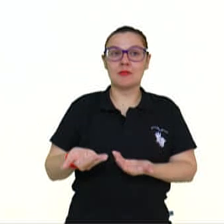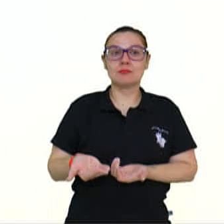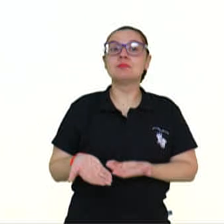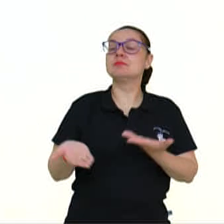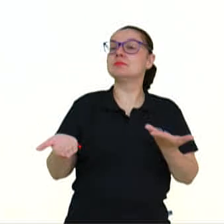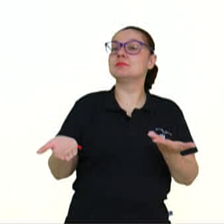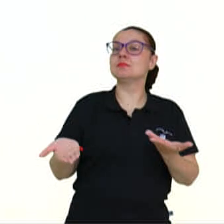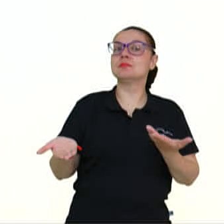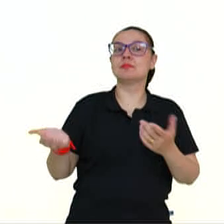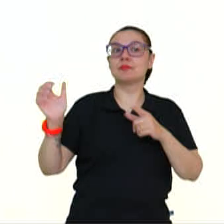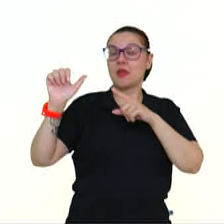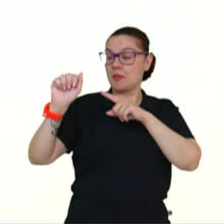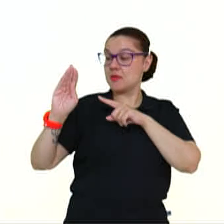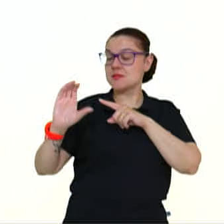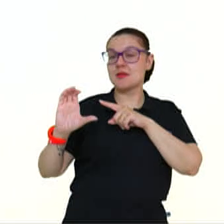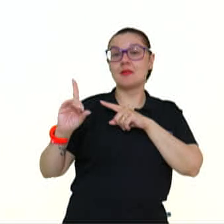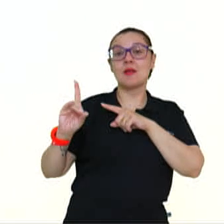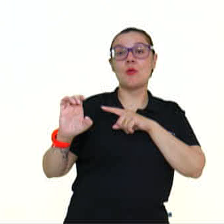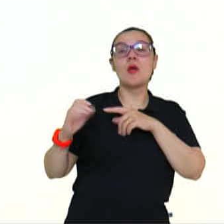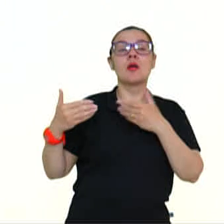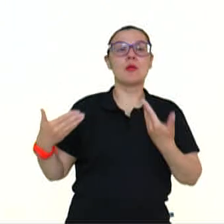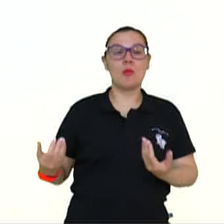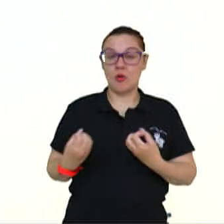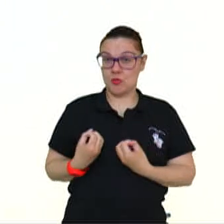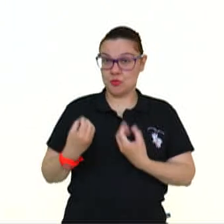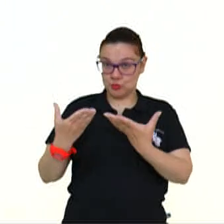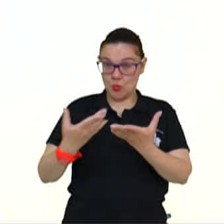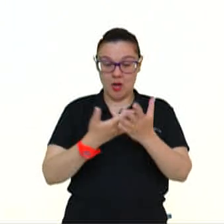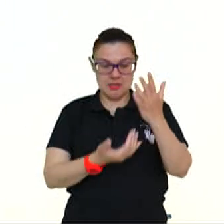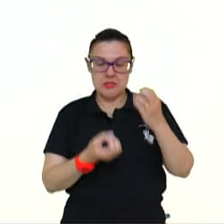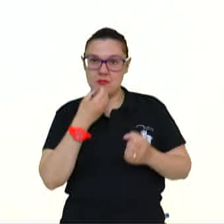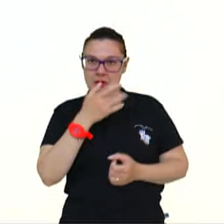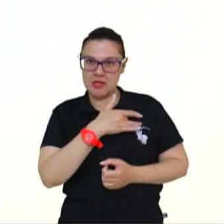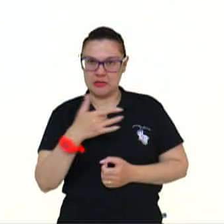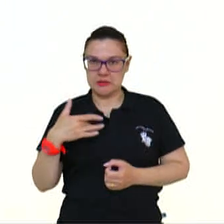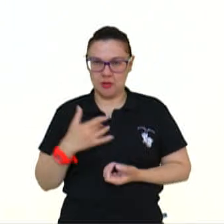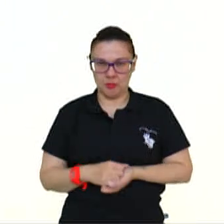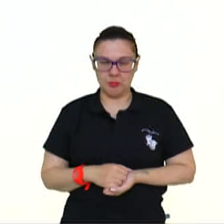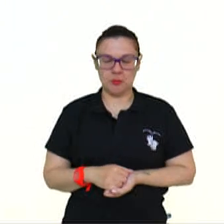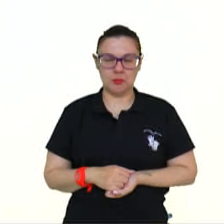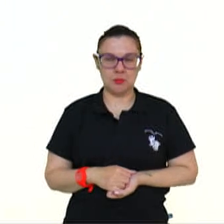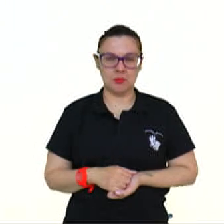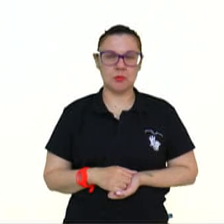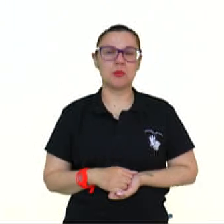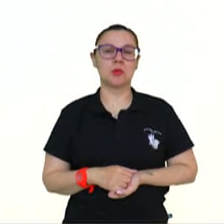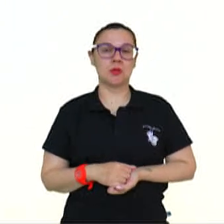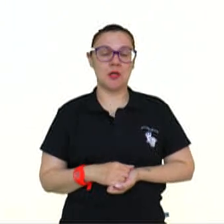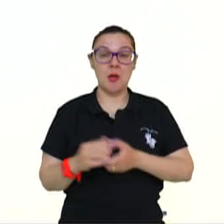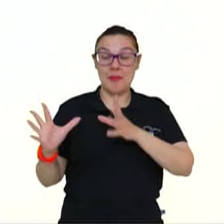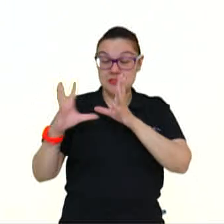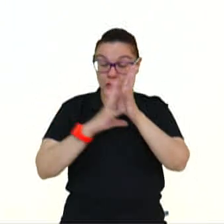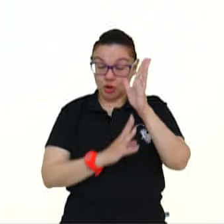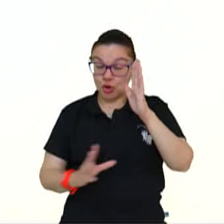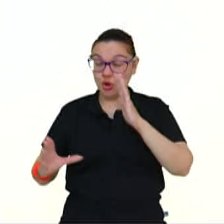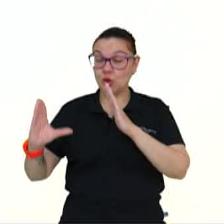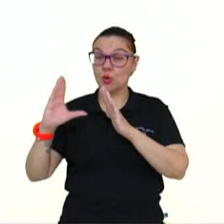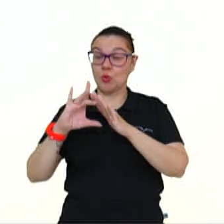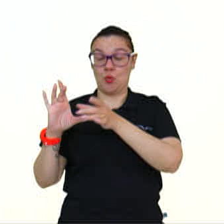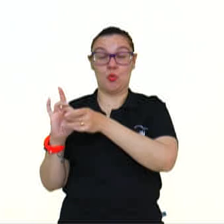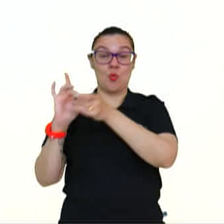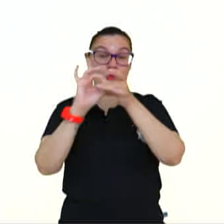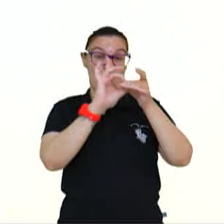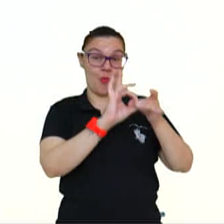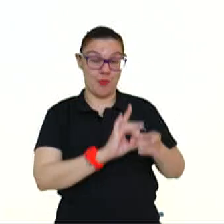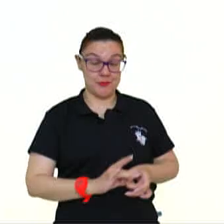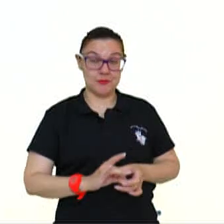lá? Vejamos, a doação de sangue faz bem à saúde? O texto até diz isso. Mas se eu falei para vocês se apegarem a todo o contexto, a